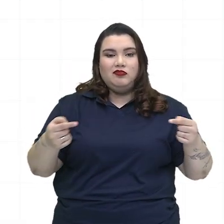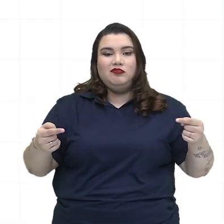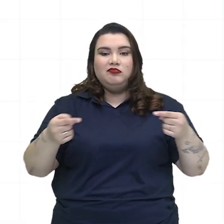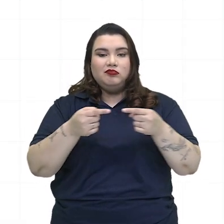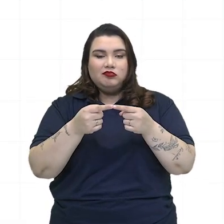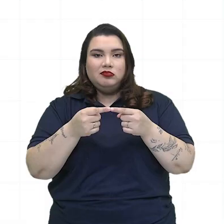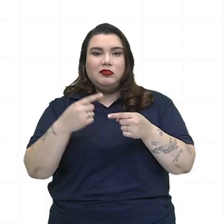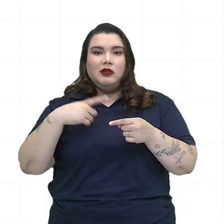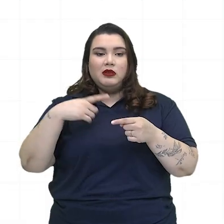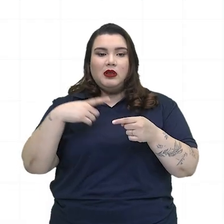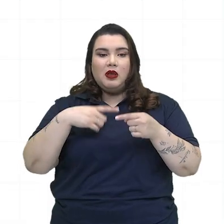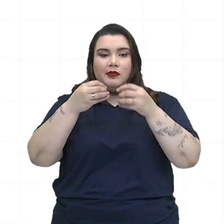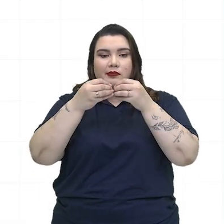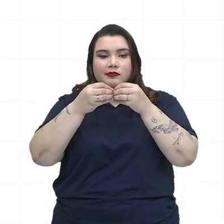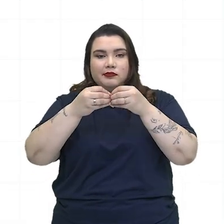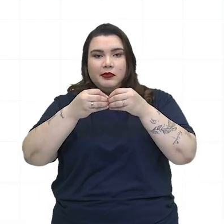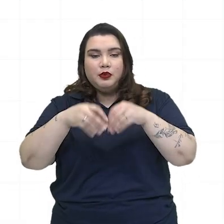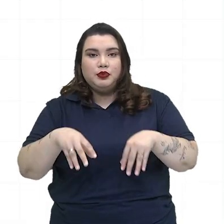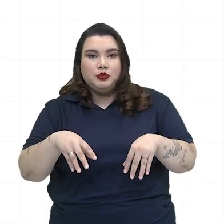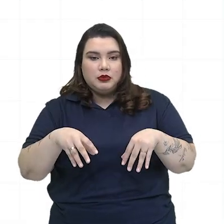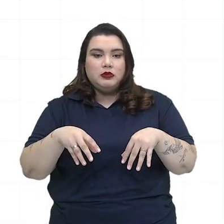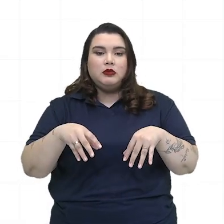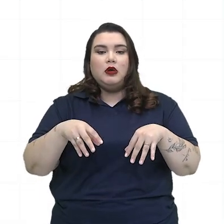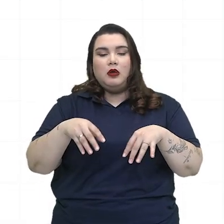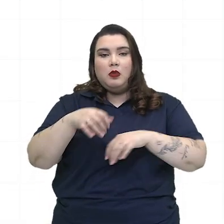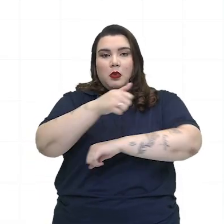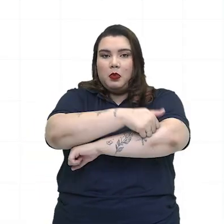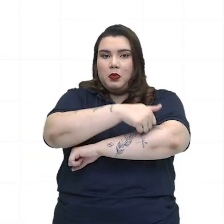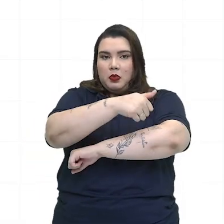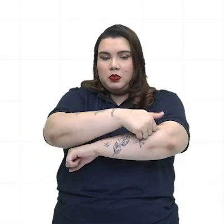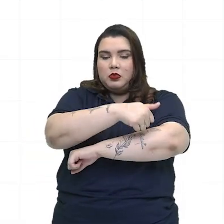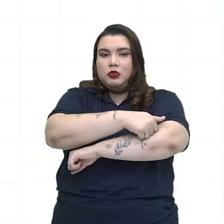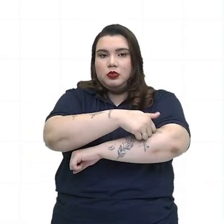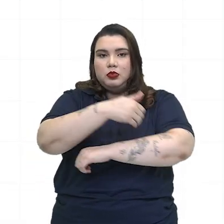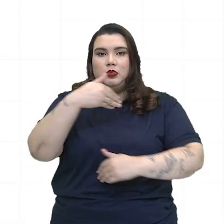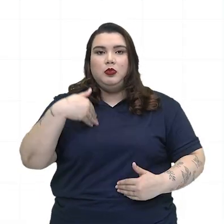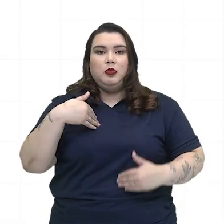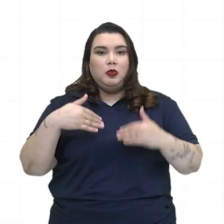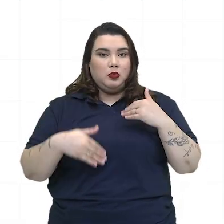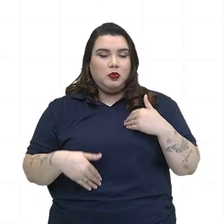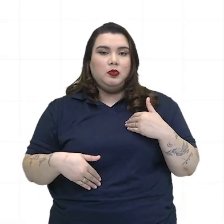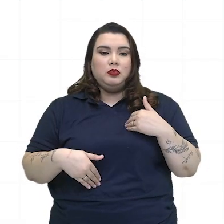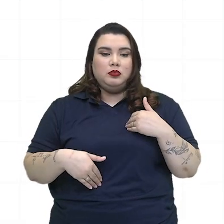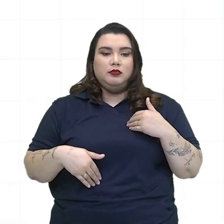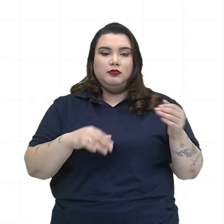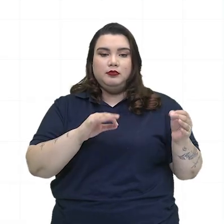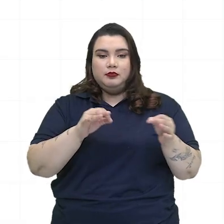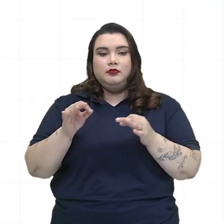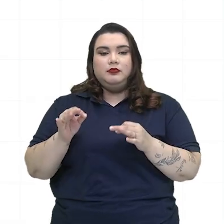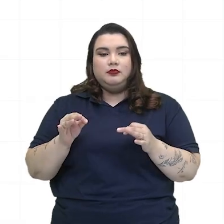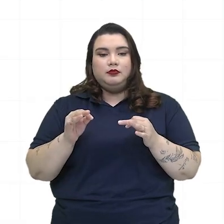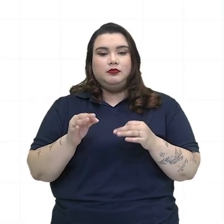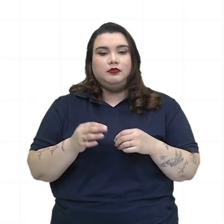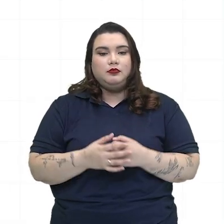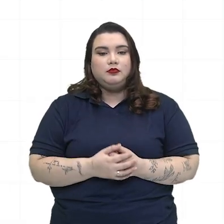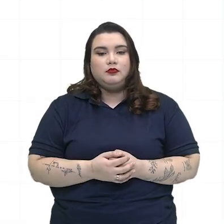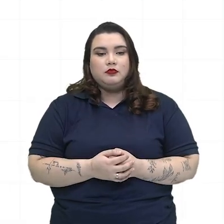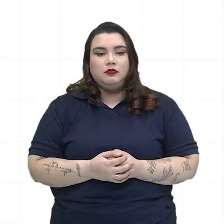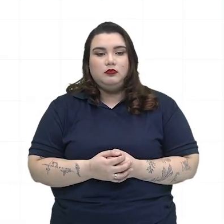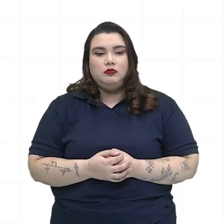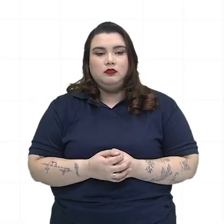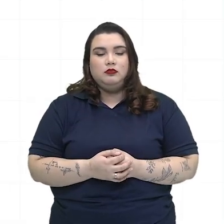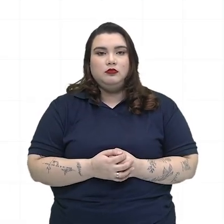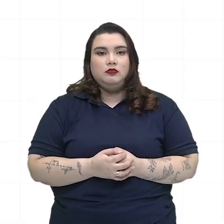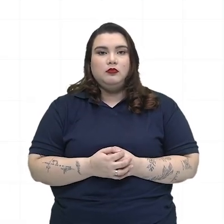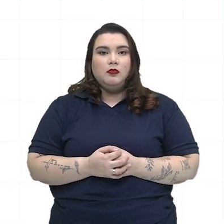estar relacionadas aí a prejudicar, né, a densidade óssea, a prejudicar a composição